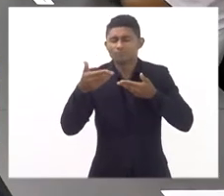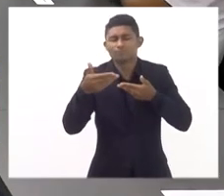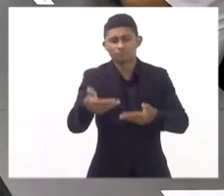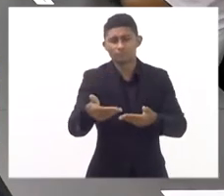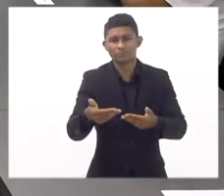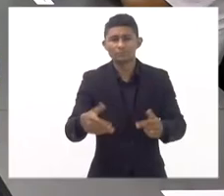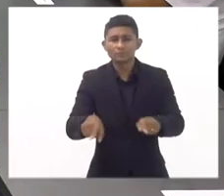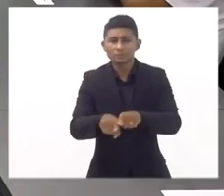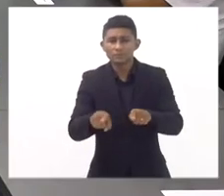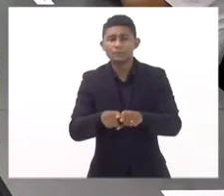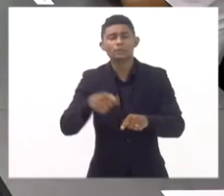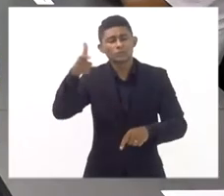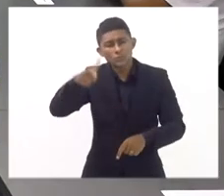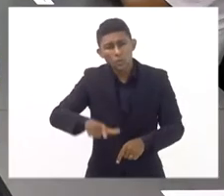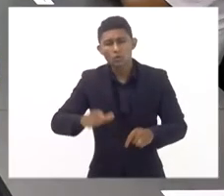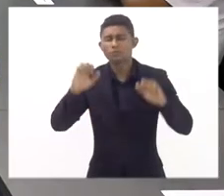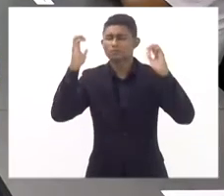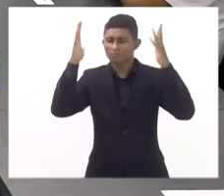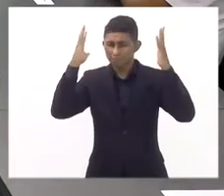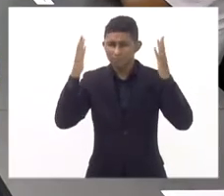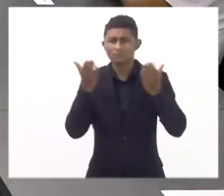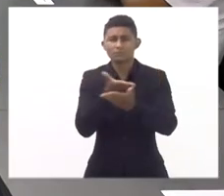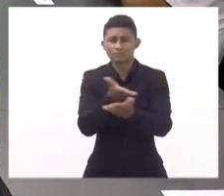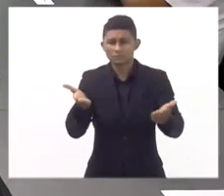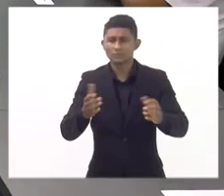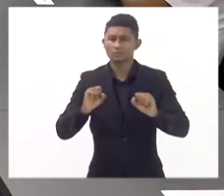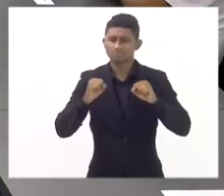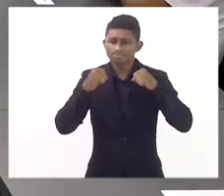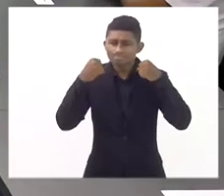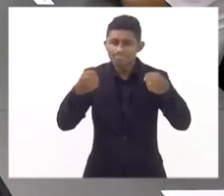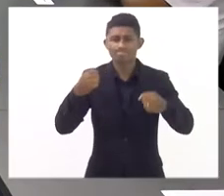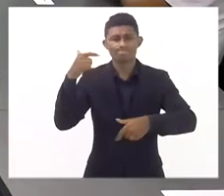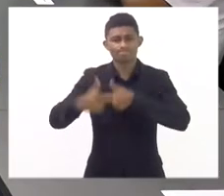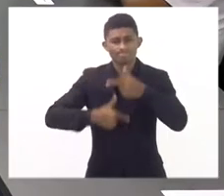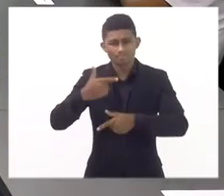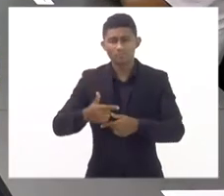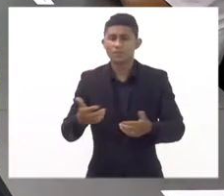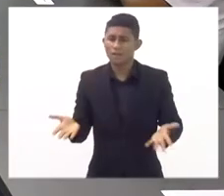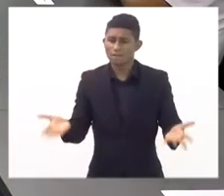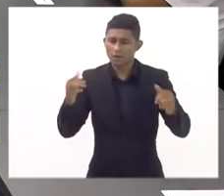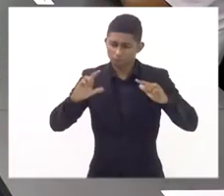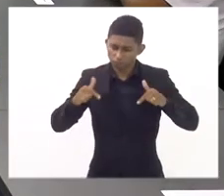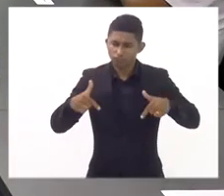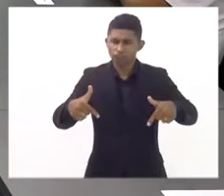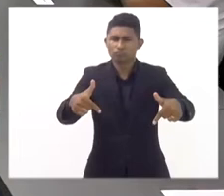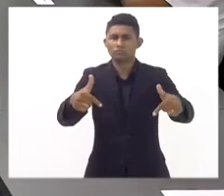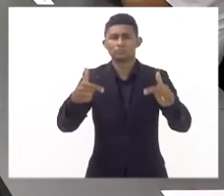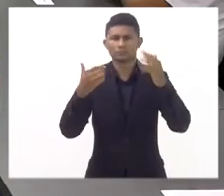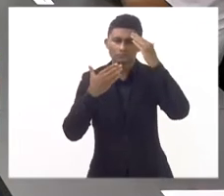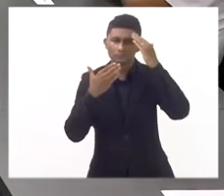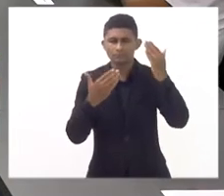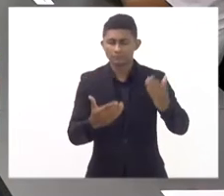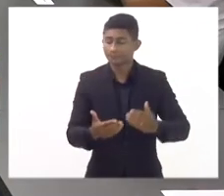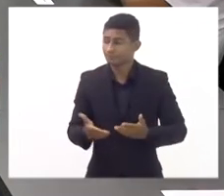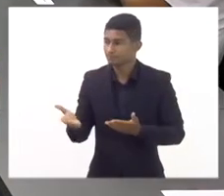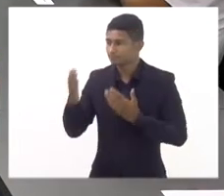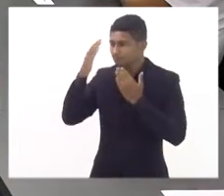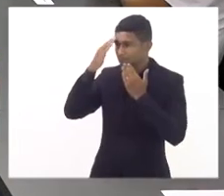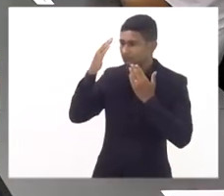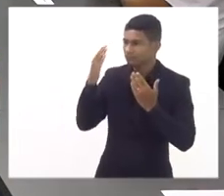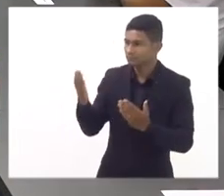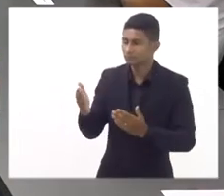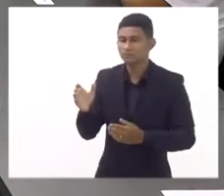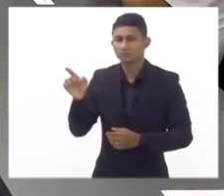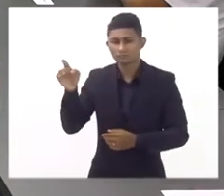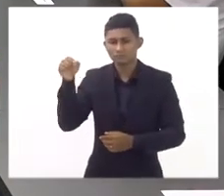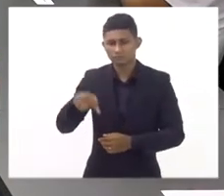parabenizo ainda outra vez o trabalho e vamos em frente. Muito obrigado. Obrigado, João. Importante